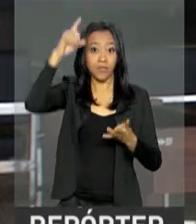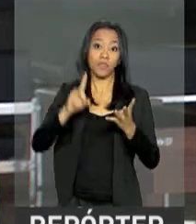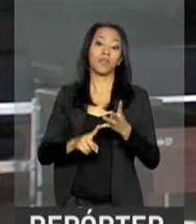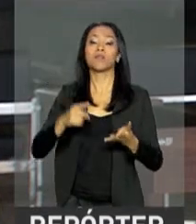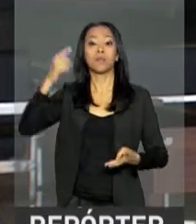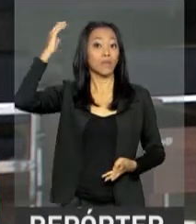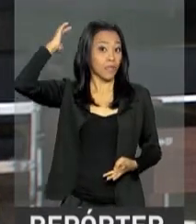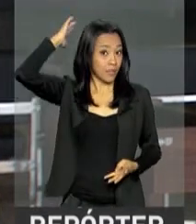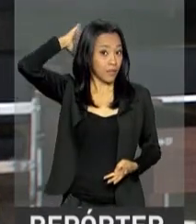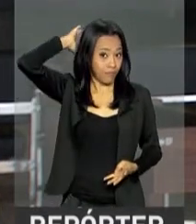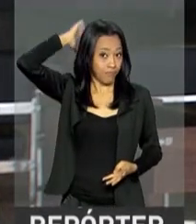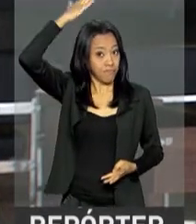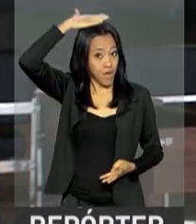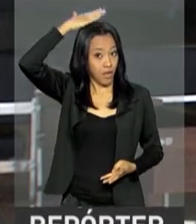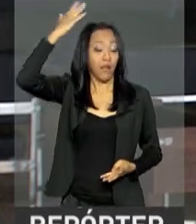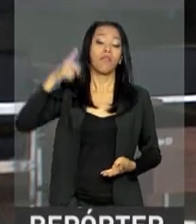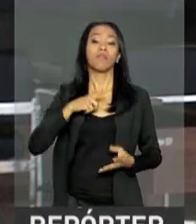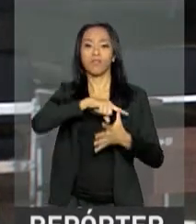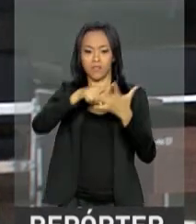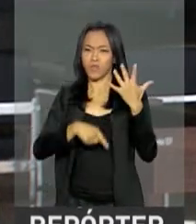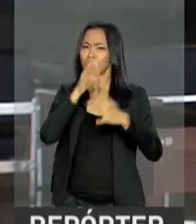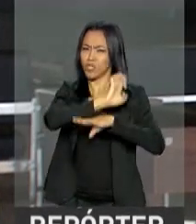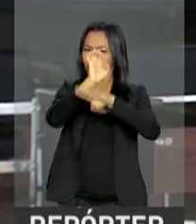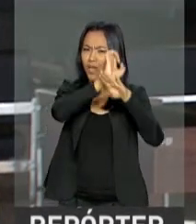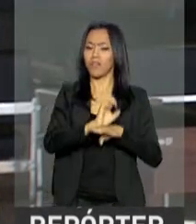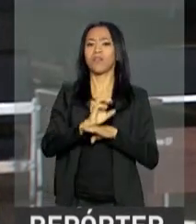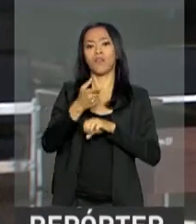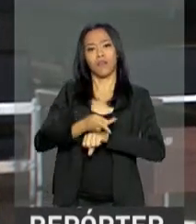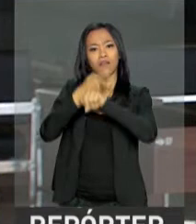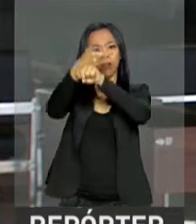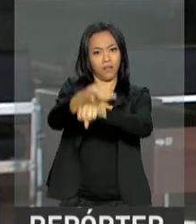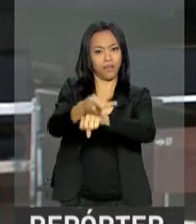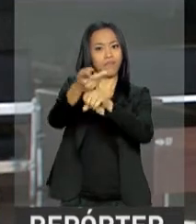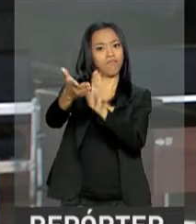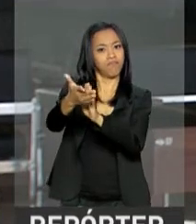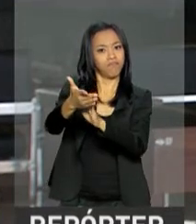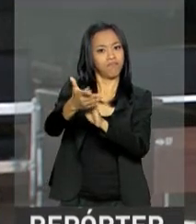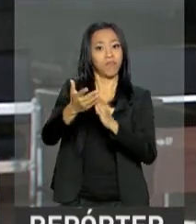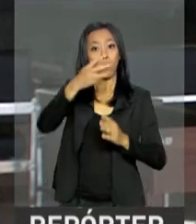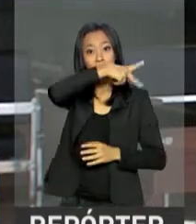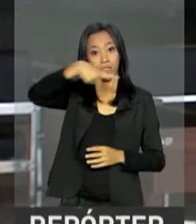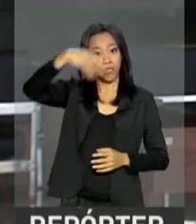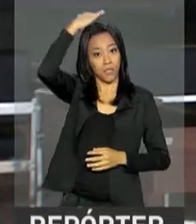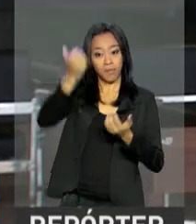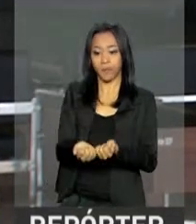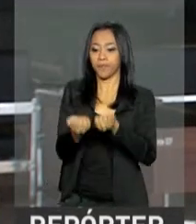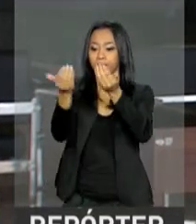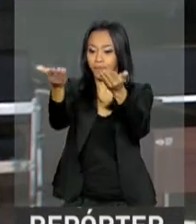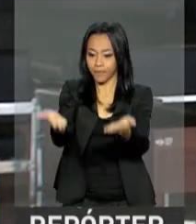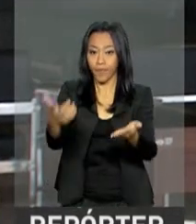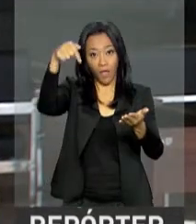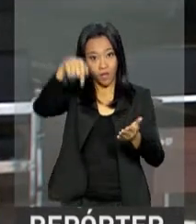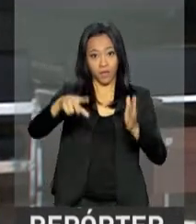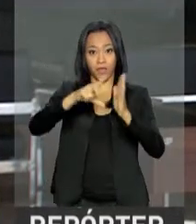largo do paraná receberam os troféus das mãos do presidente michel temer em cerimônia aqui no palácio do